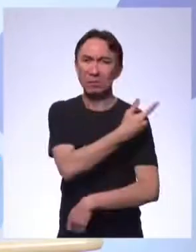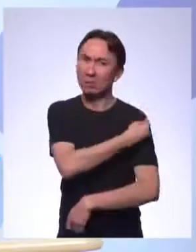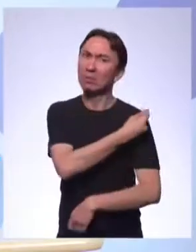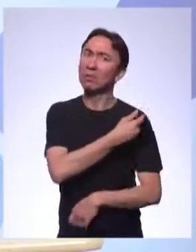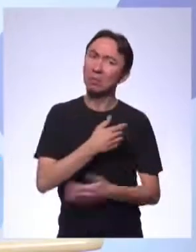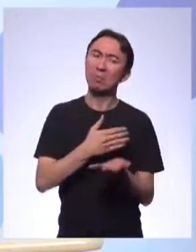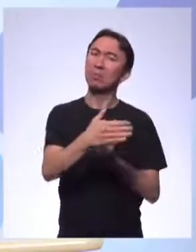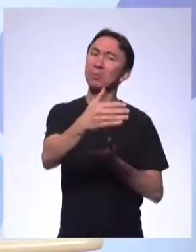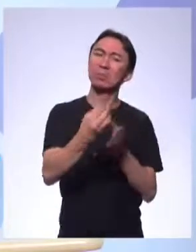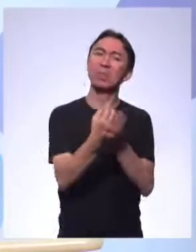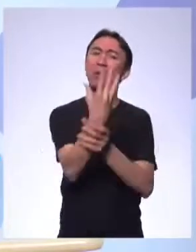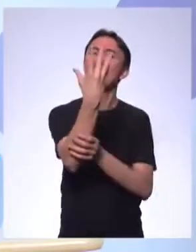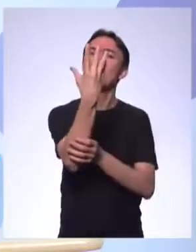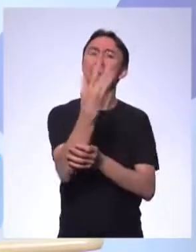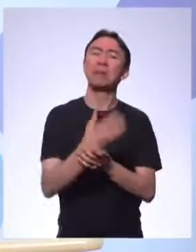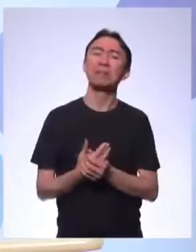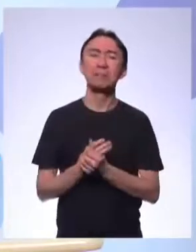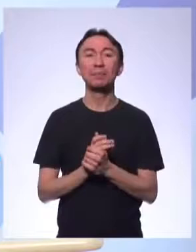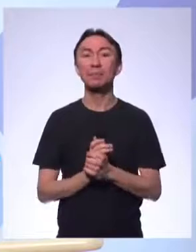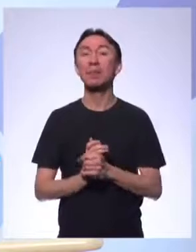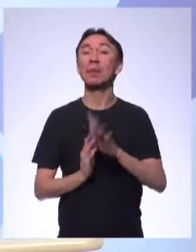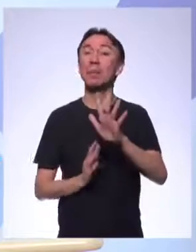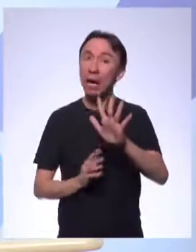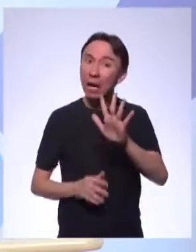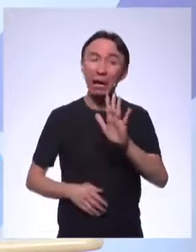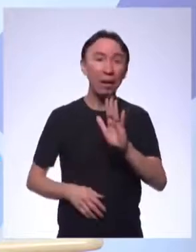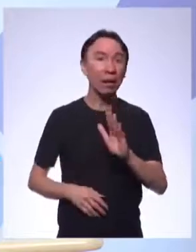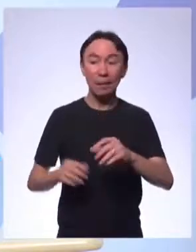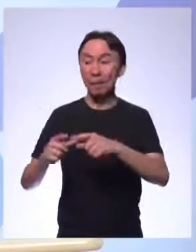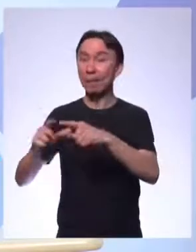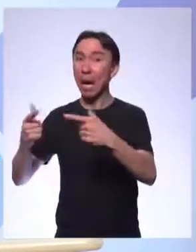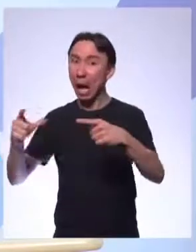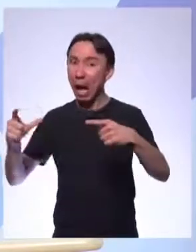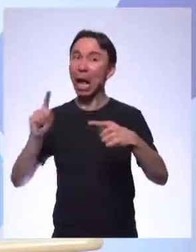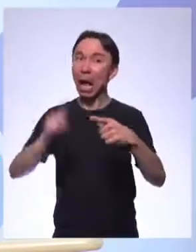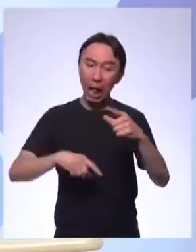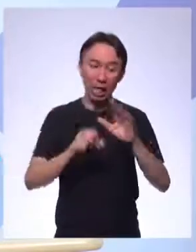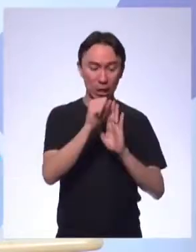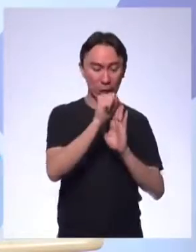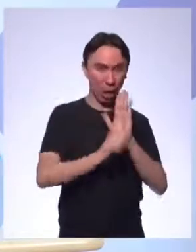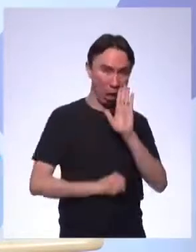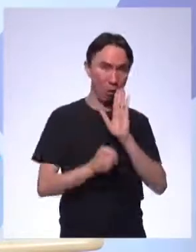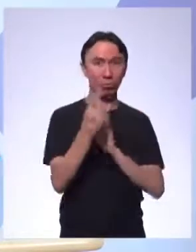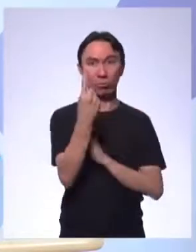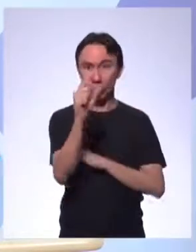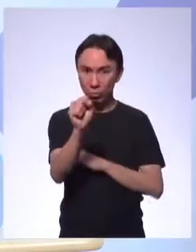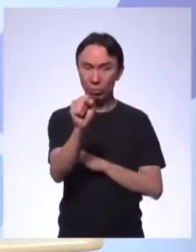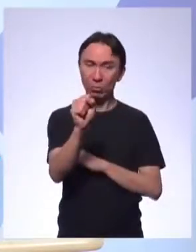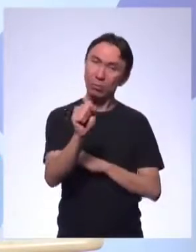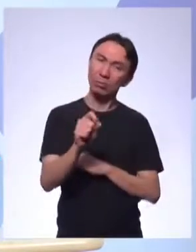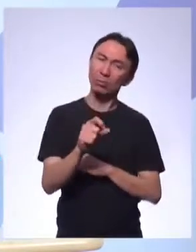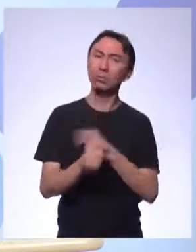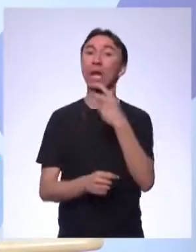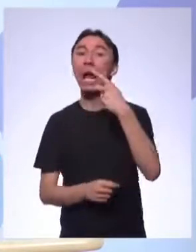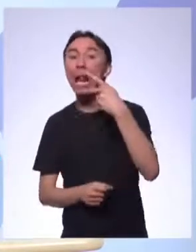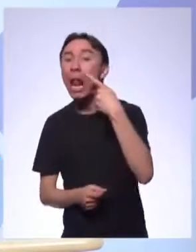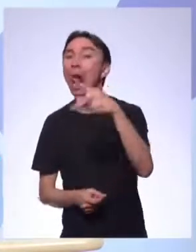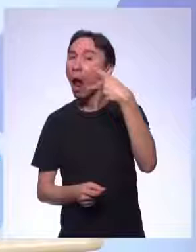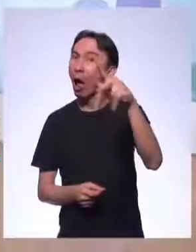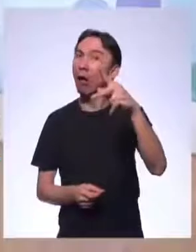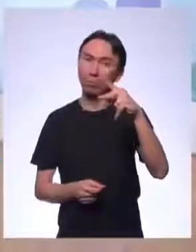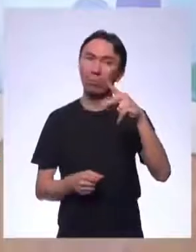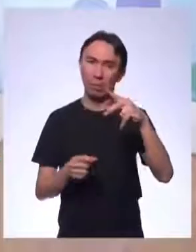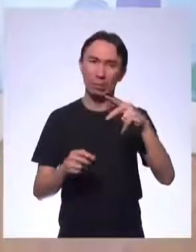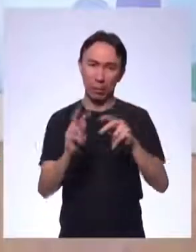então colocaram essa, mas a maioria do século XVIII mesmo, tá bom? Muito bem. Bom, isso segundo a história que você vai comentar, isso é